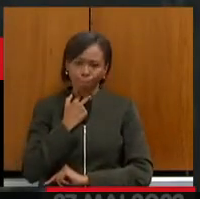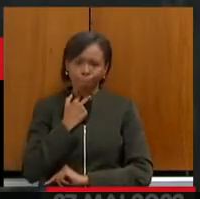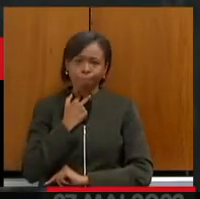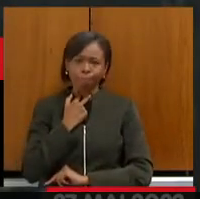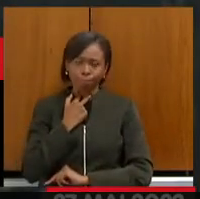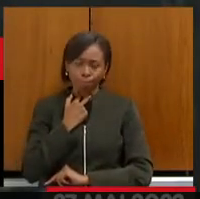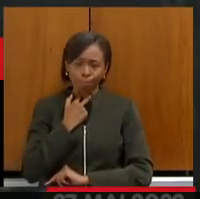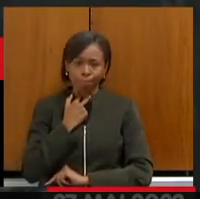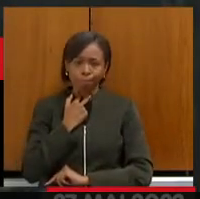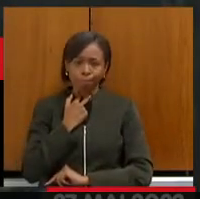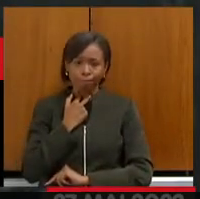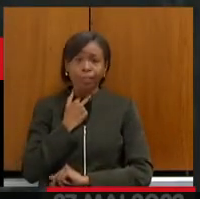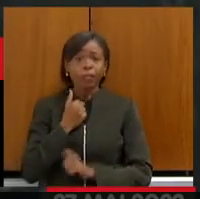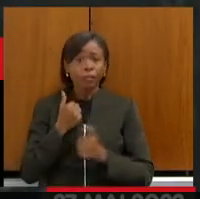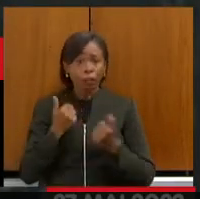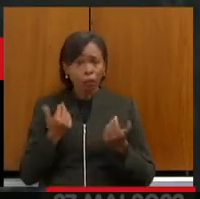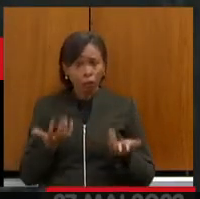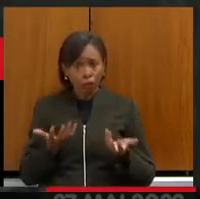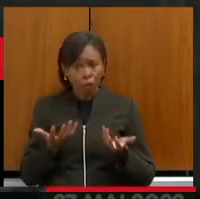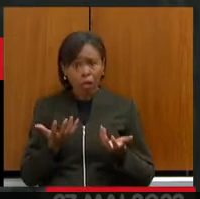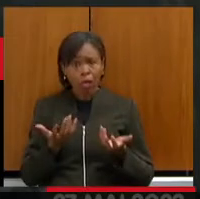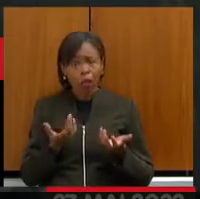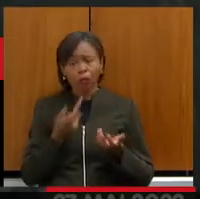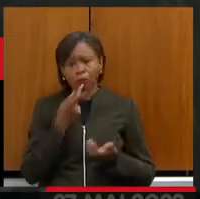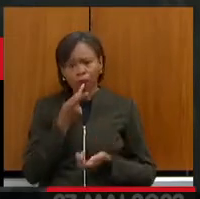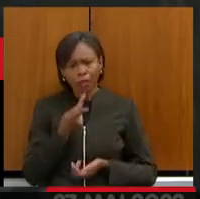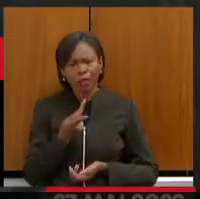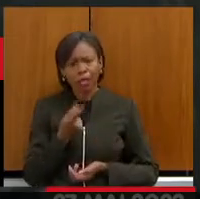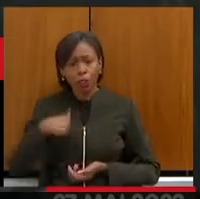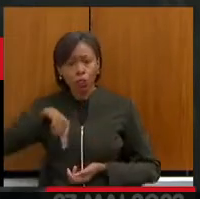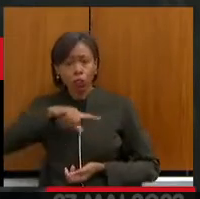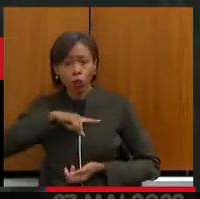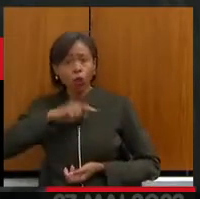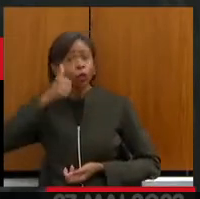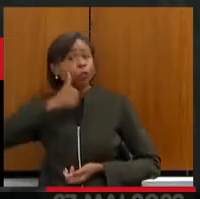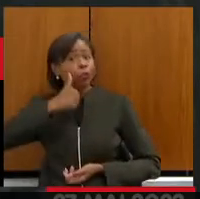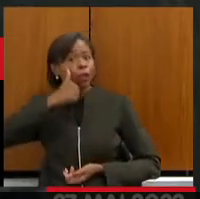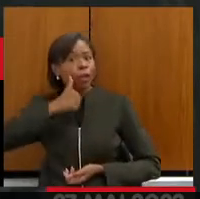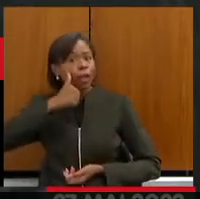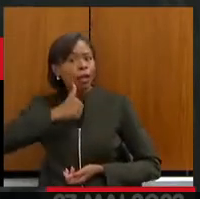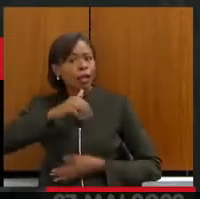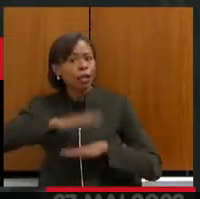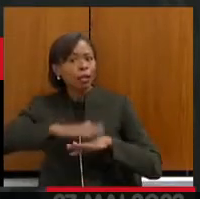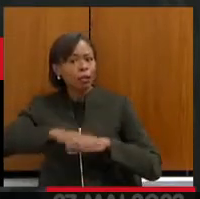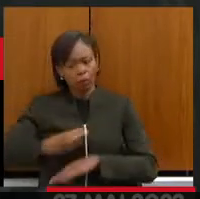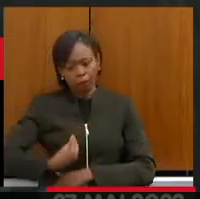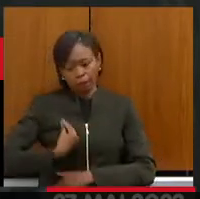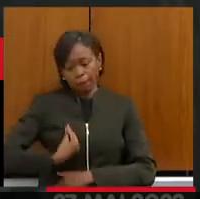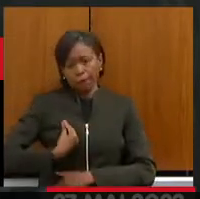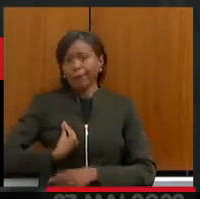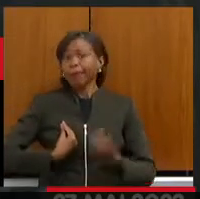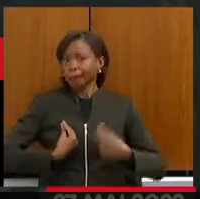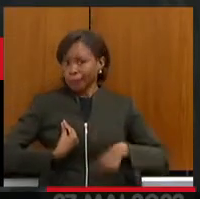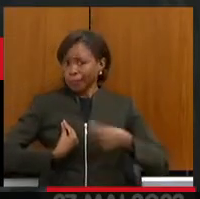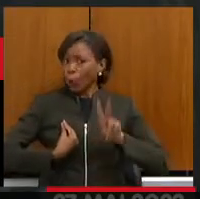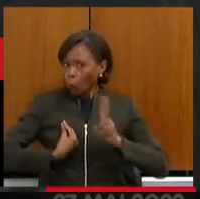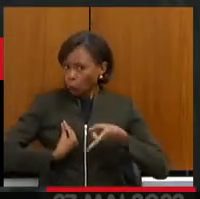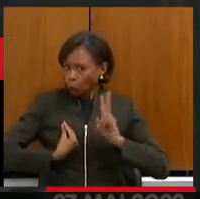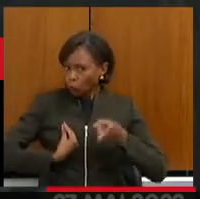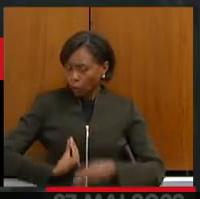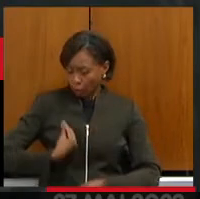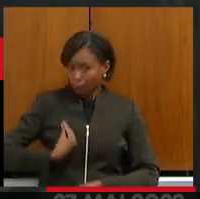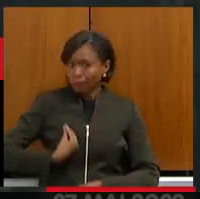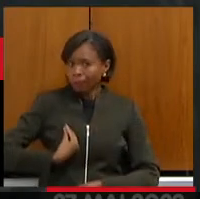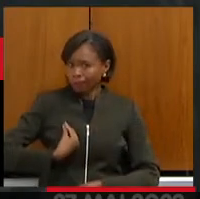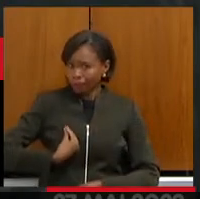afirmação que eu quero referendar que nós estamos vivas que nós precisamos continuar vivas e que